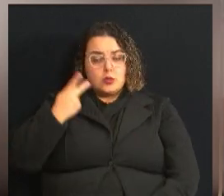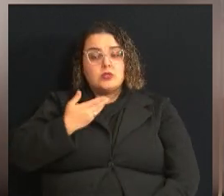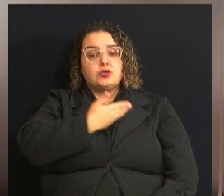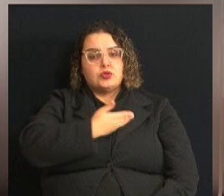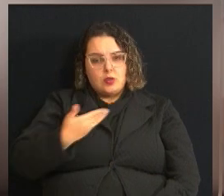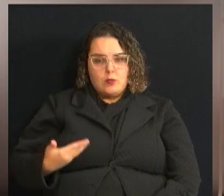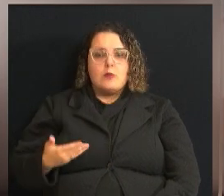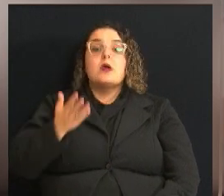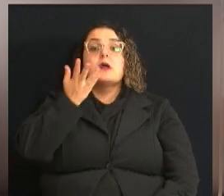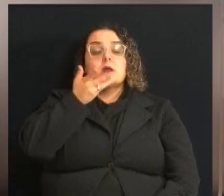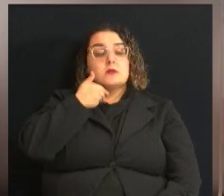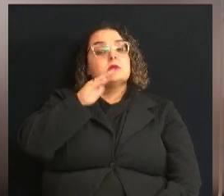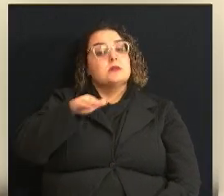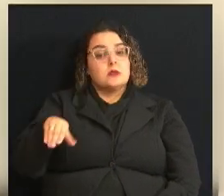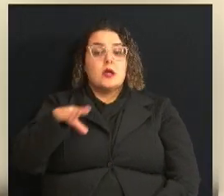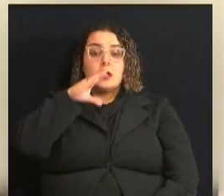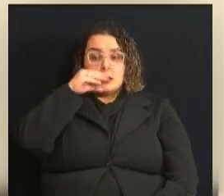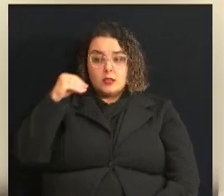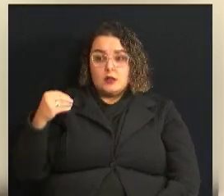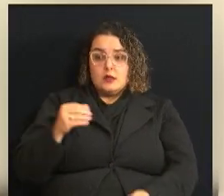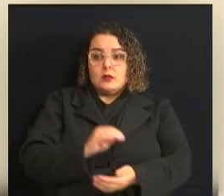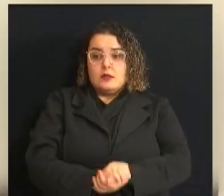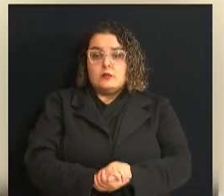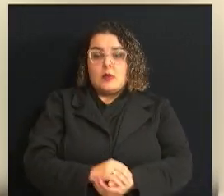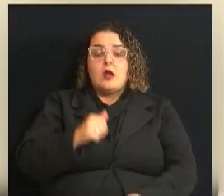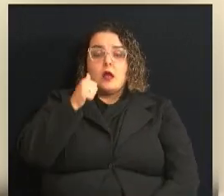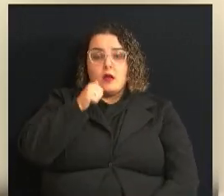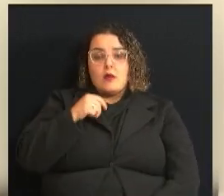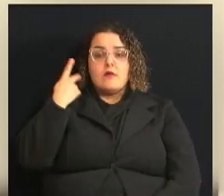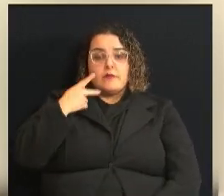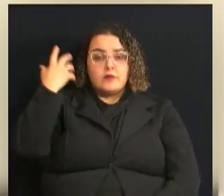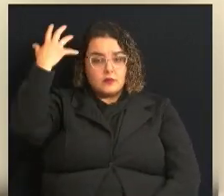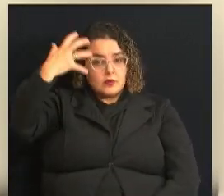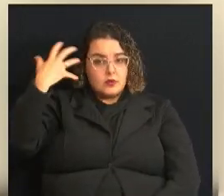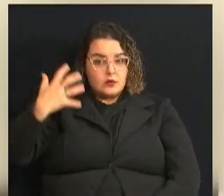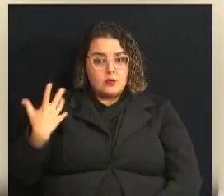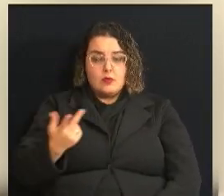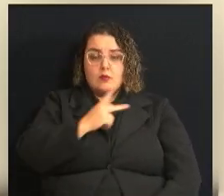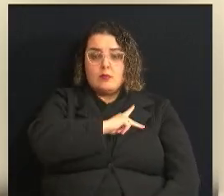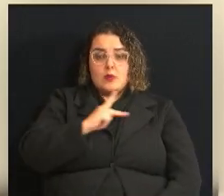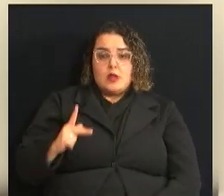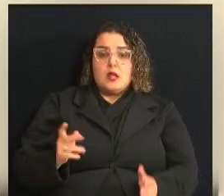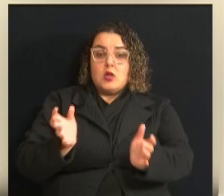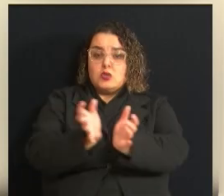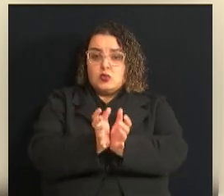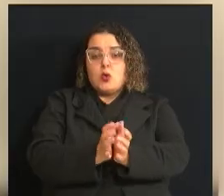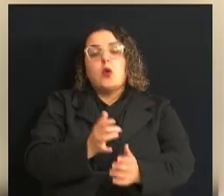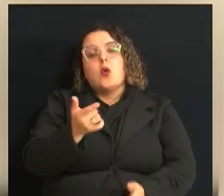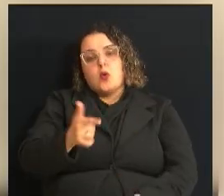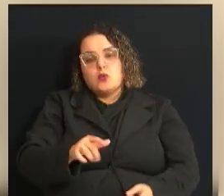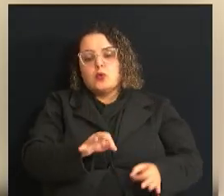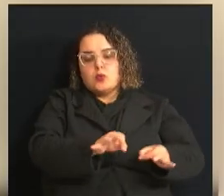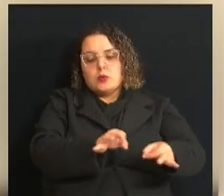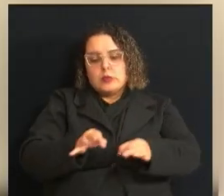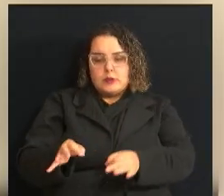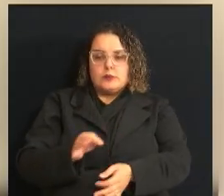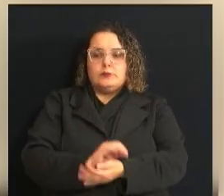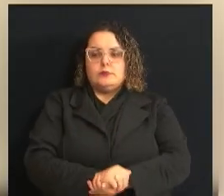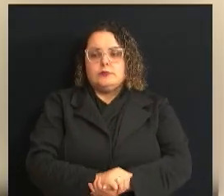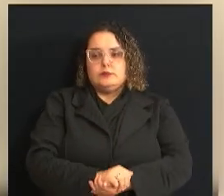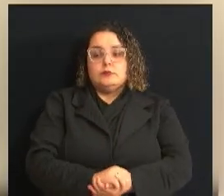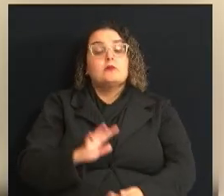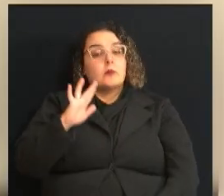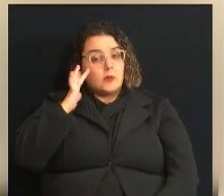as Crianças e Adolescentes. A vereadora Guida Calisto, presidente do grupo, conduziu os trabalhos. Eu acho que foi um